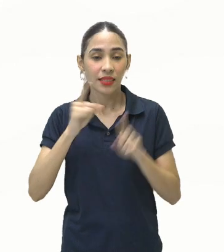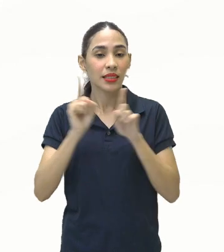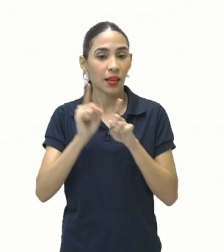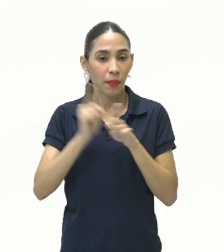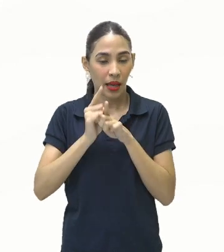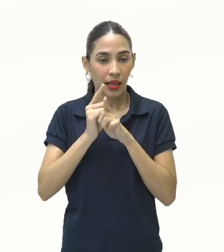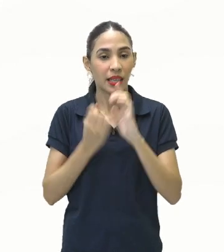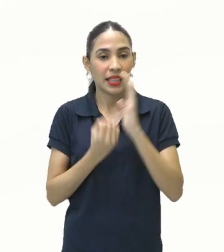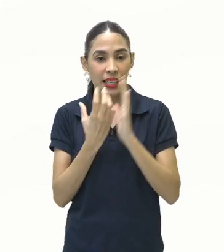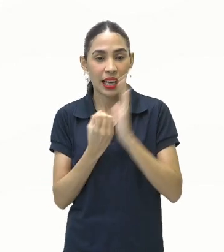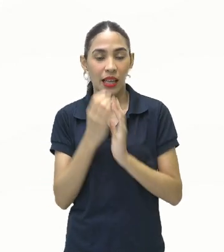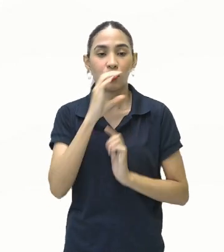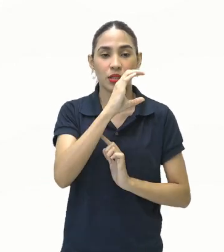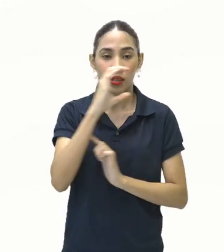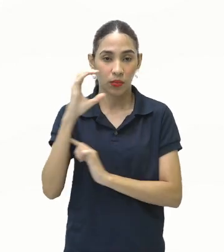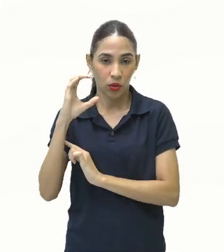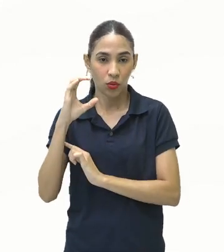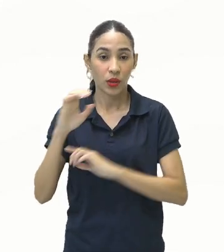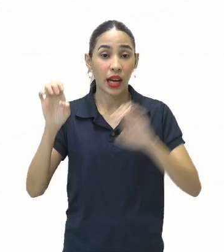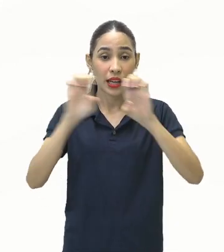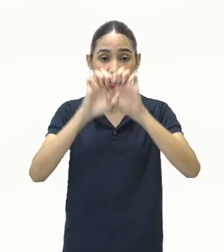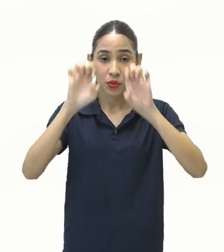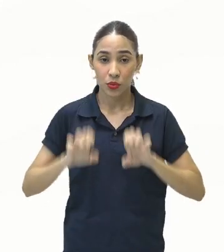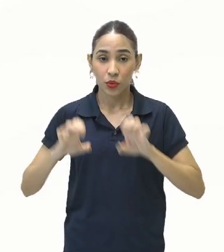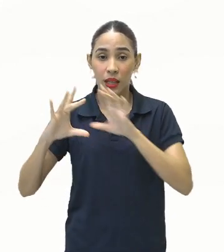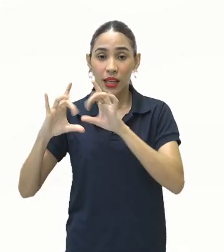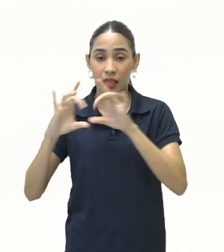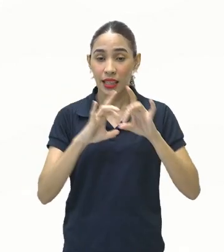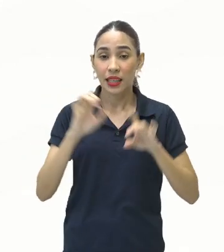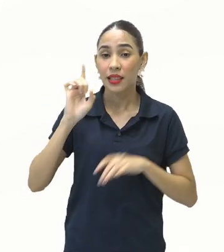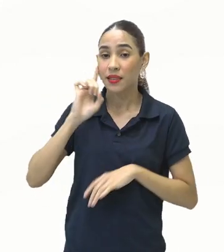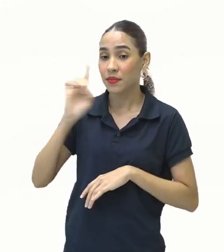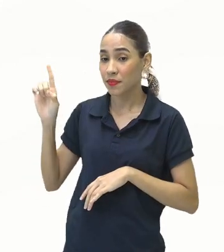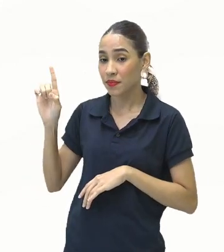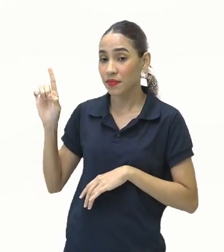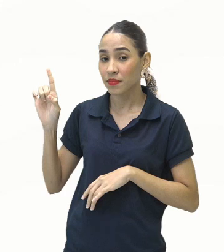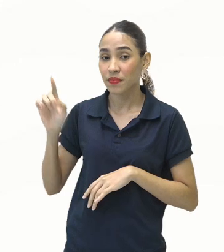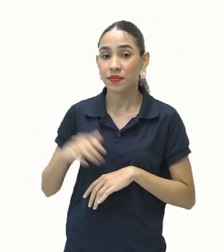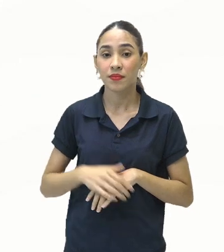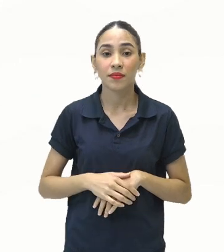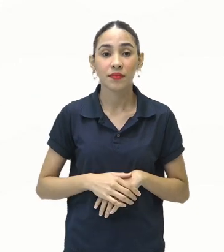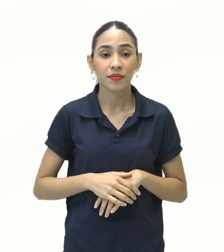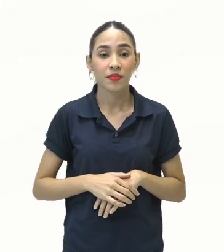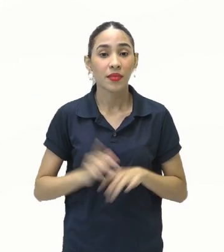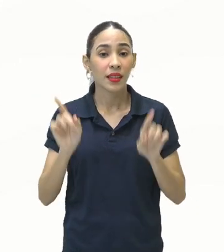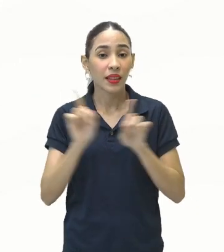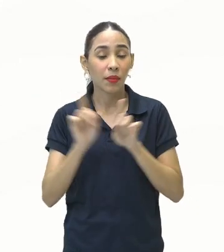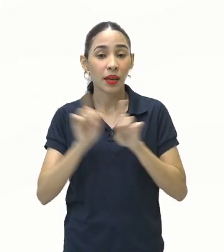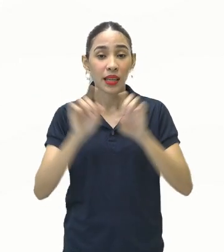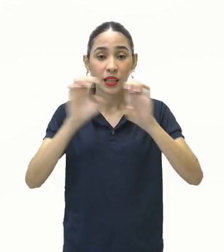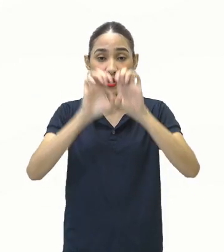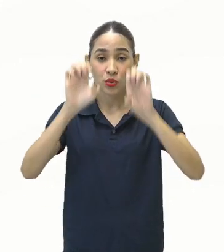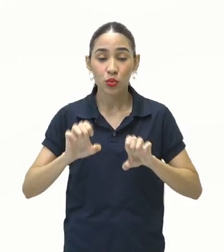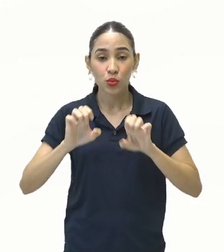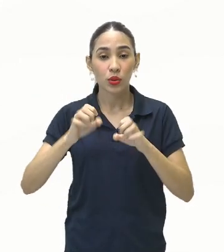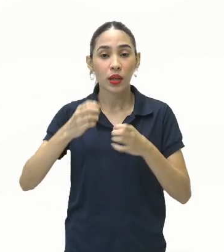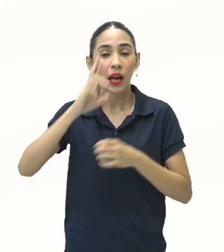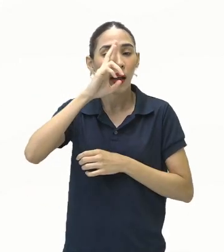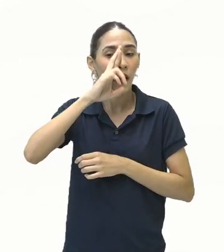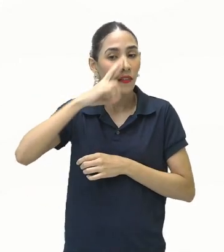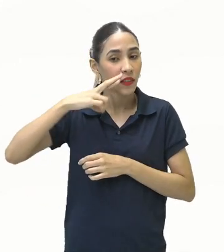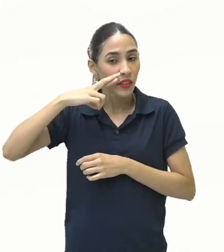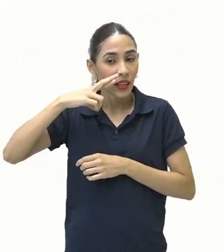carbono. A estrutura das cadeiras, como vocês podem ver aqui, estrutura também de PET,